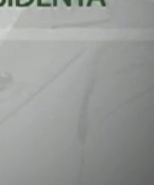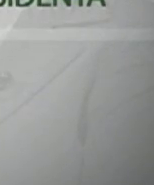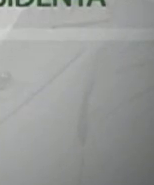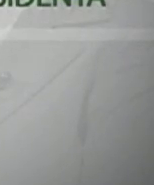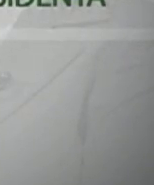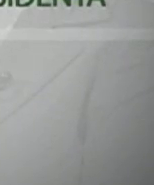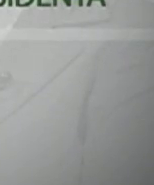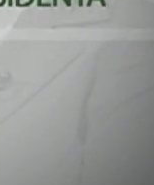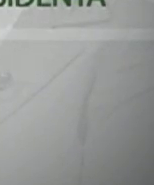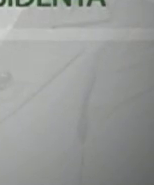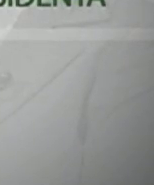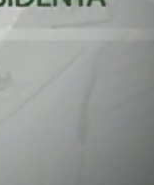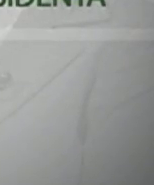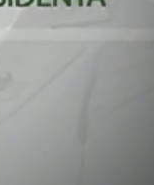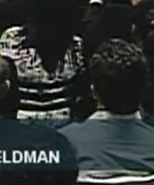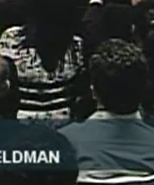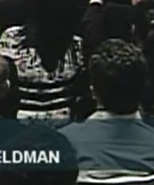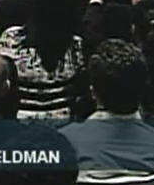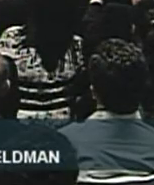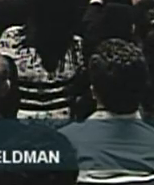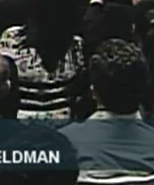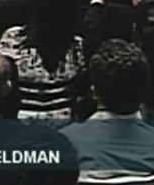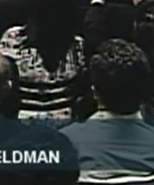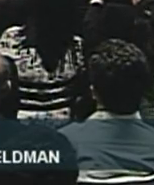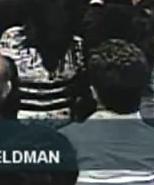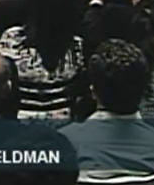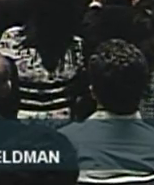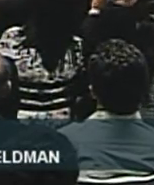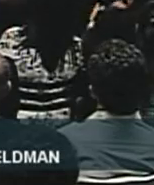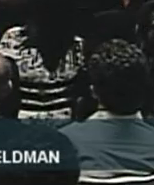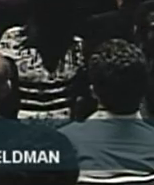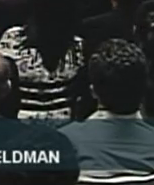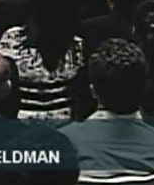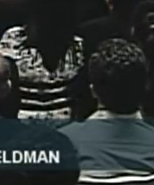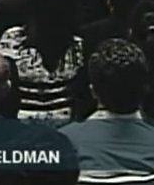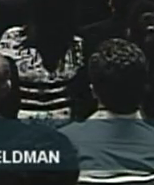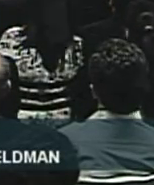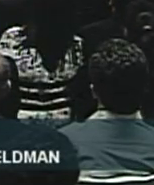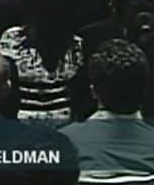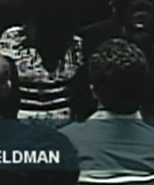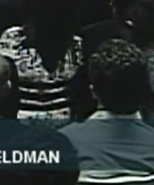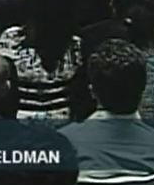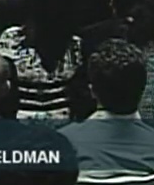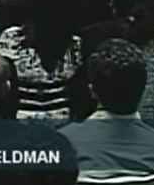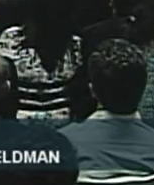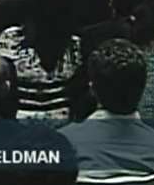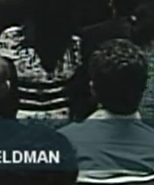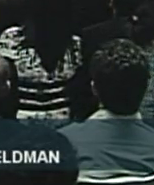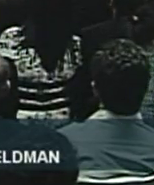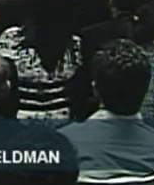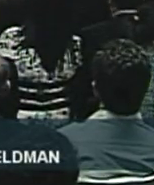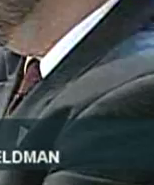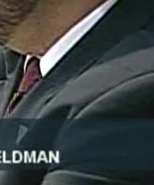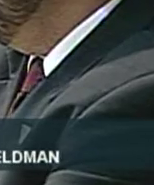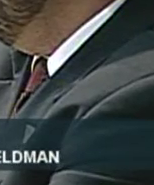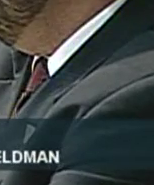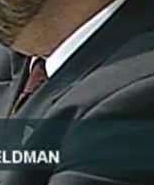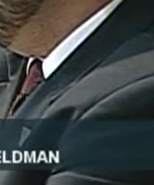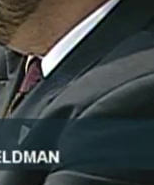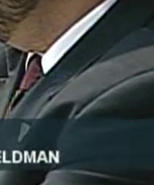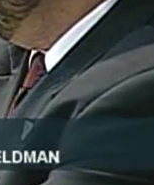de saúde veja como foi a visita da presidenta da vários prefeitos e prefeitos que tá de presentes deputados federais